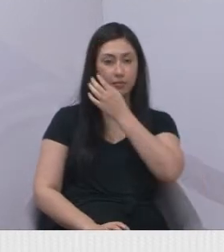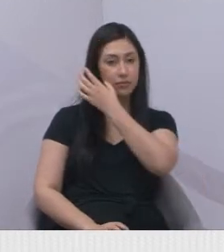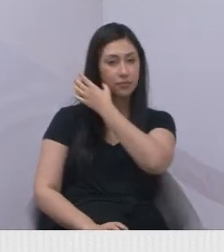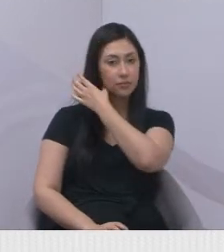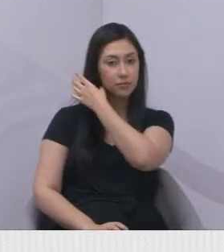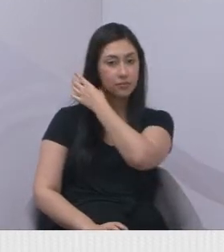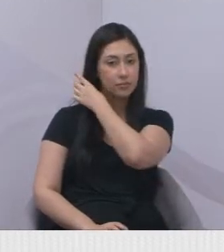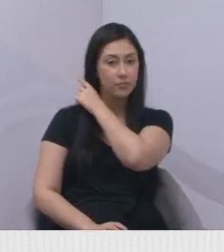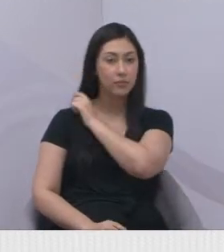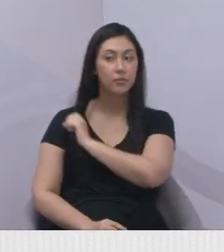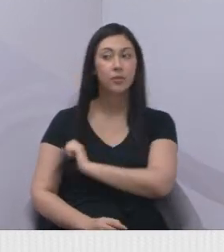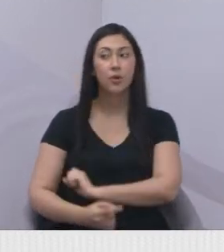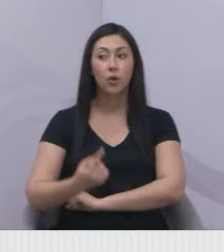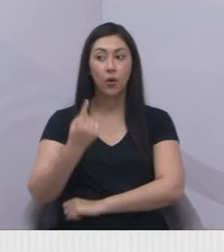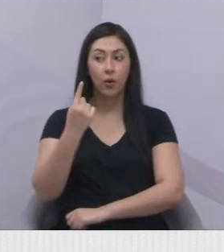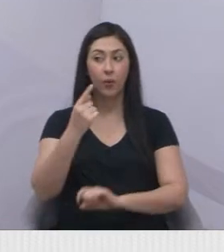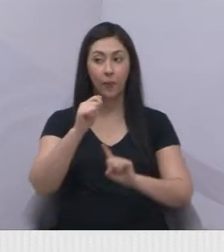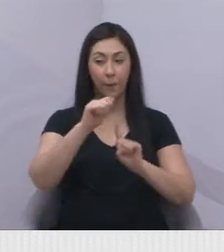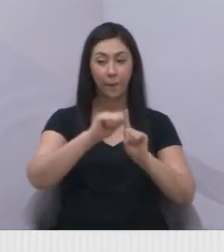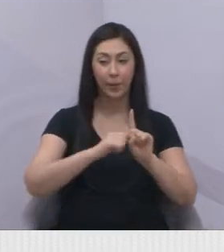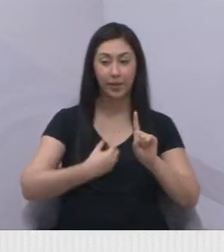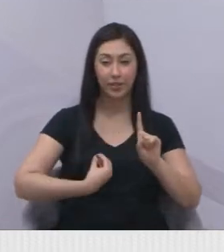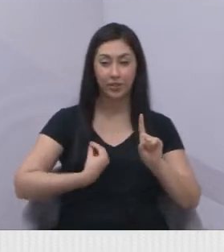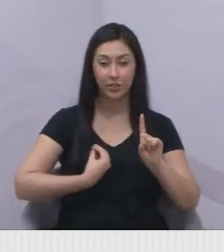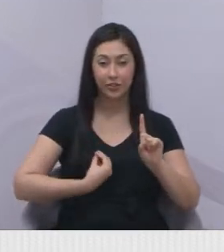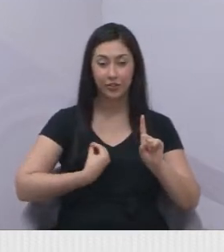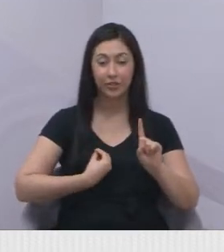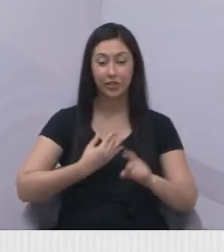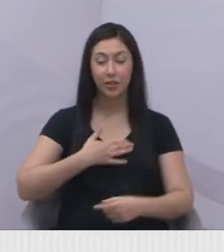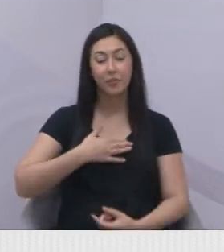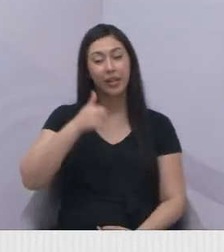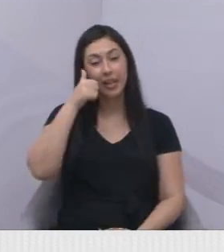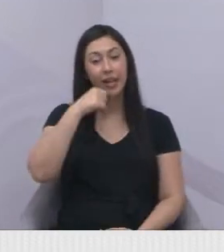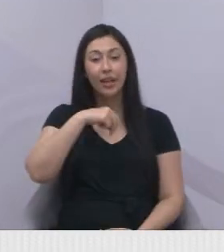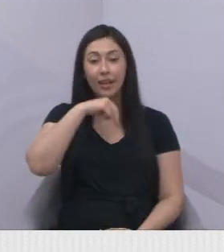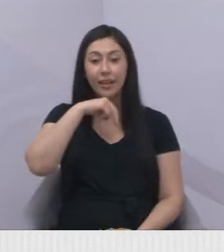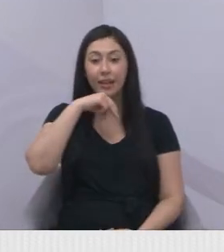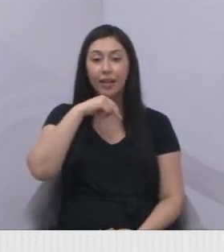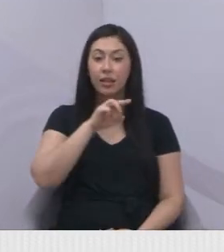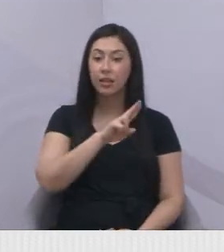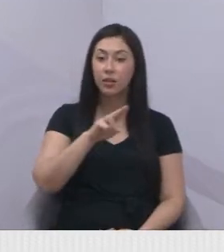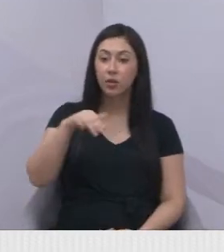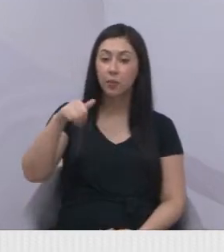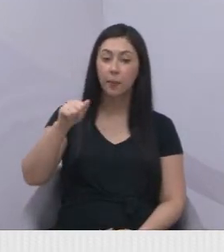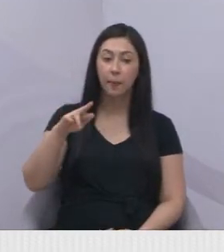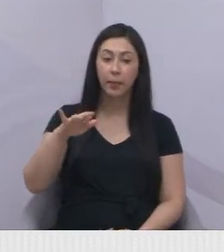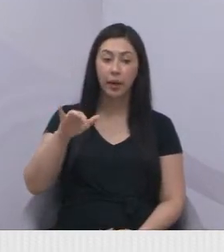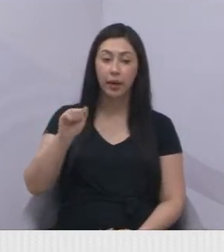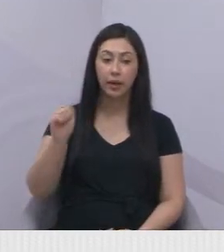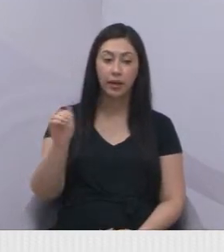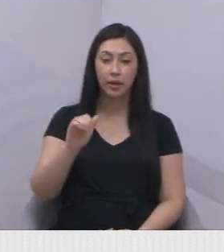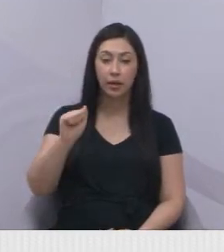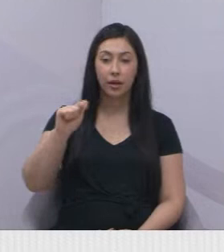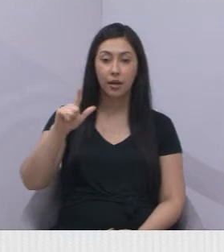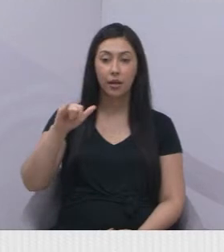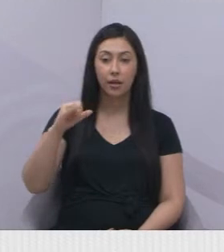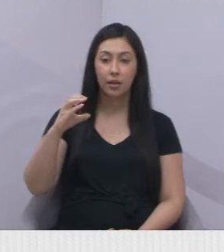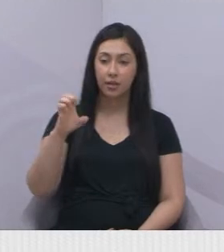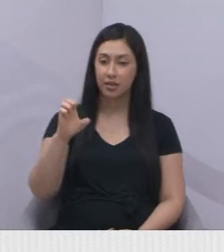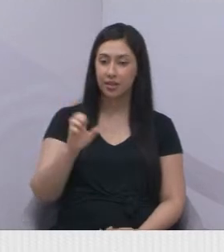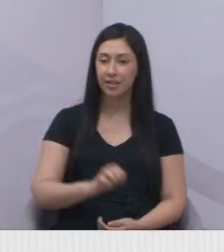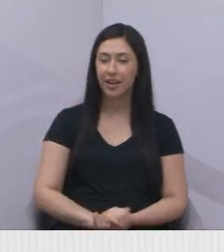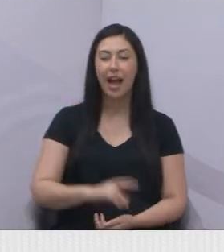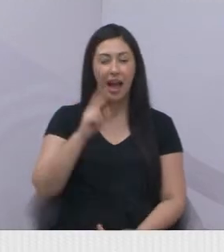o mês de vida da minha neta Maria Alice. Olha que linda, olha. Ah, lembra